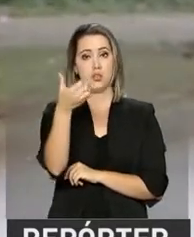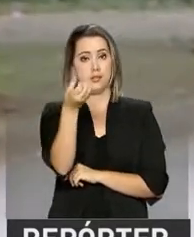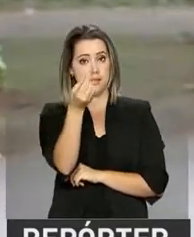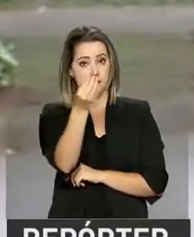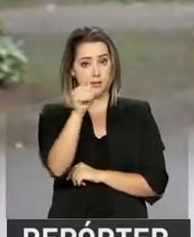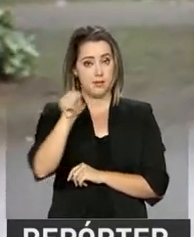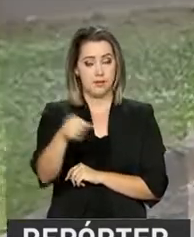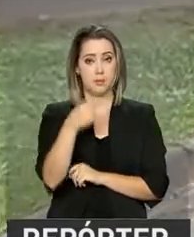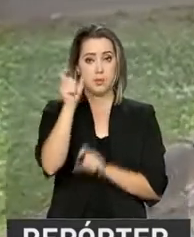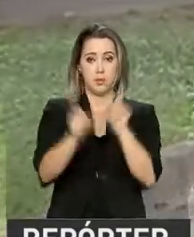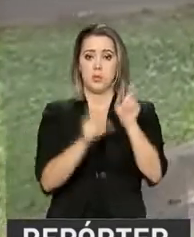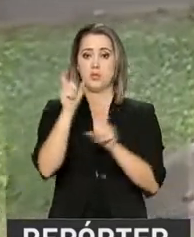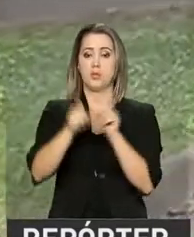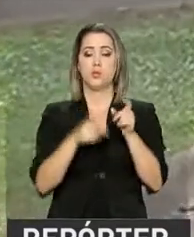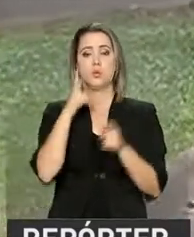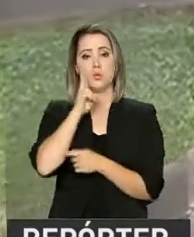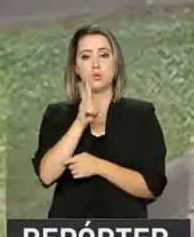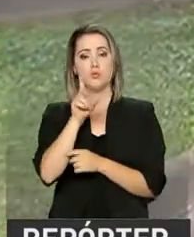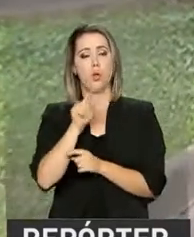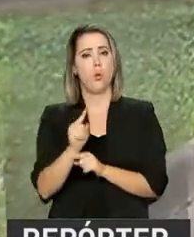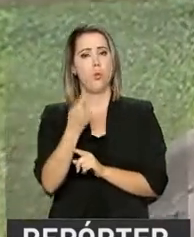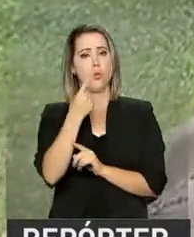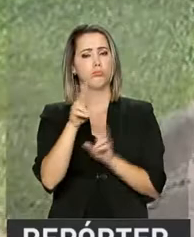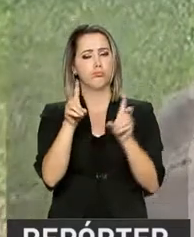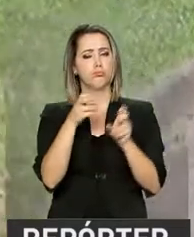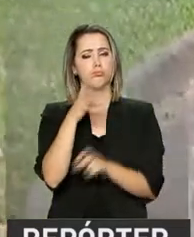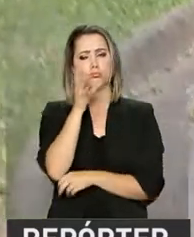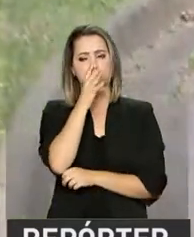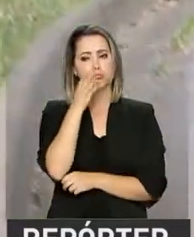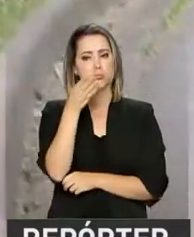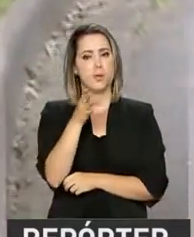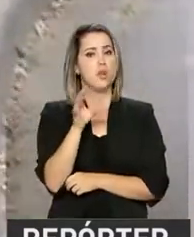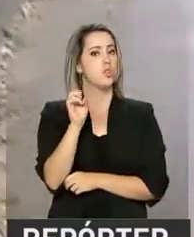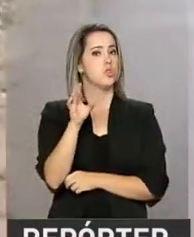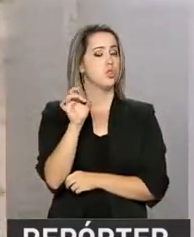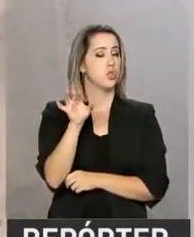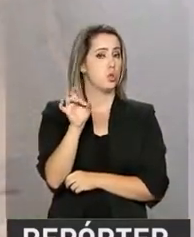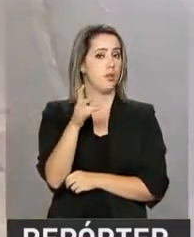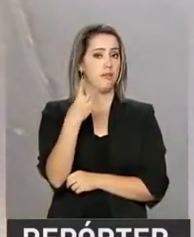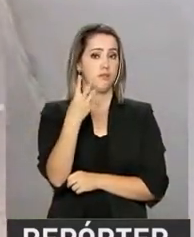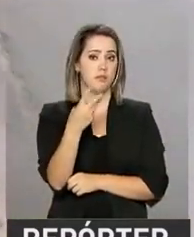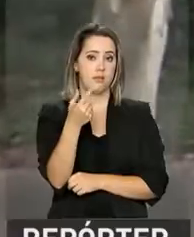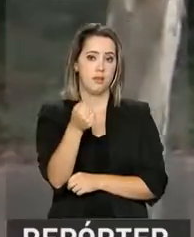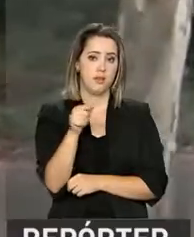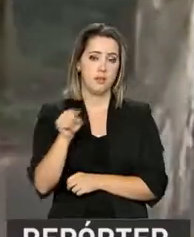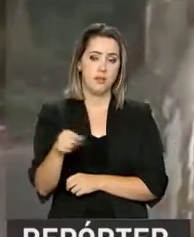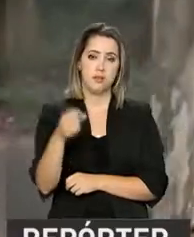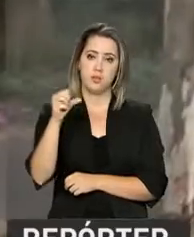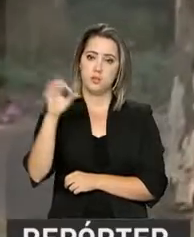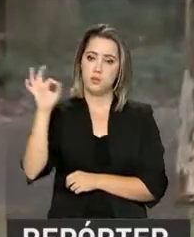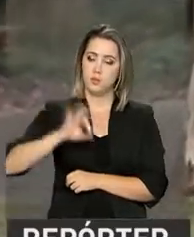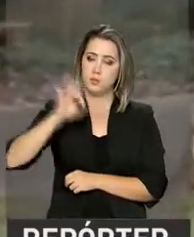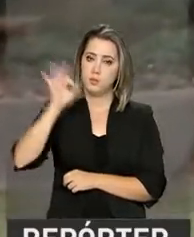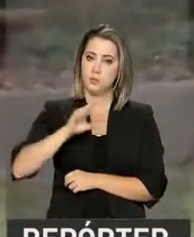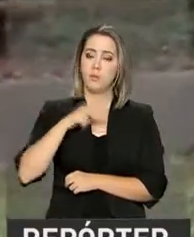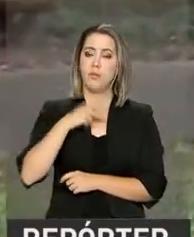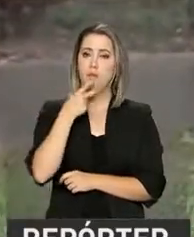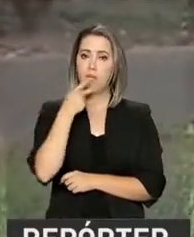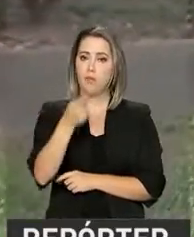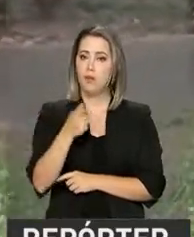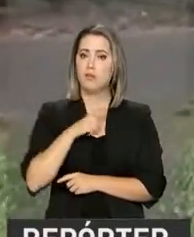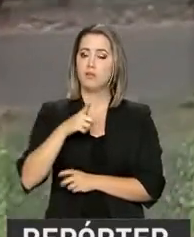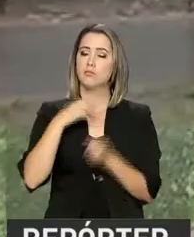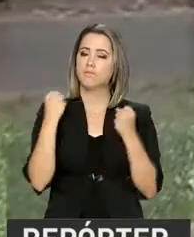foram ouvidas e de início um dado chama atenção apenas 37,9 por cento dos entrevistados afirmaram